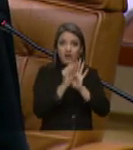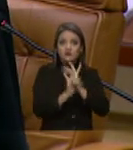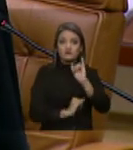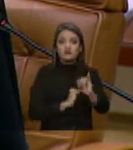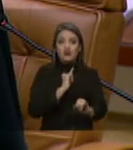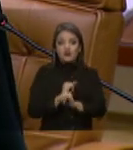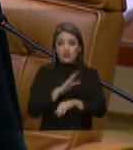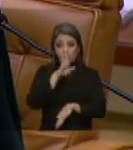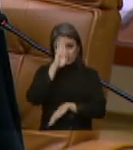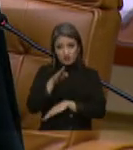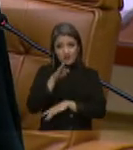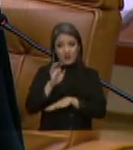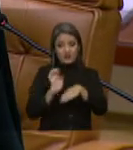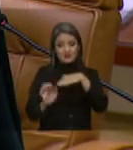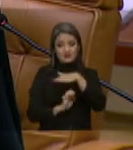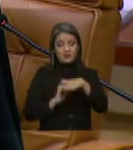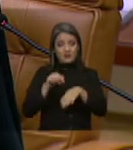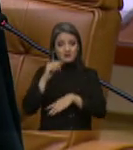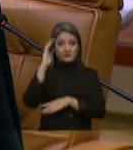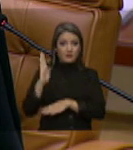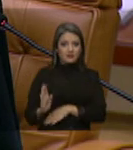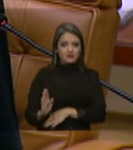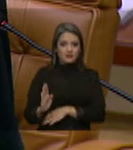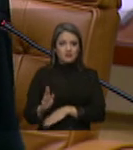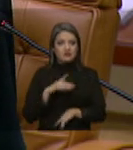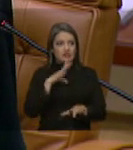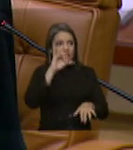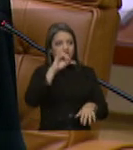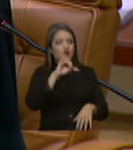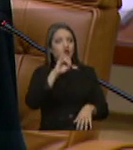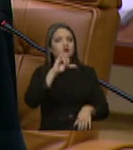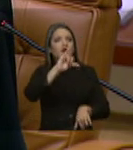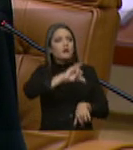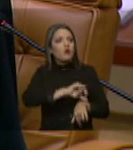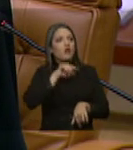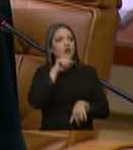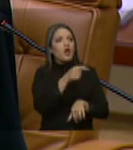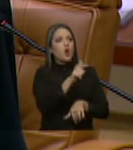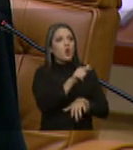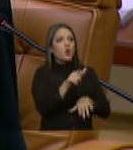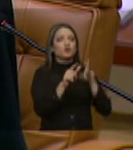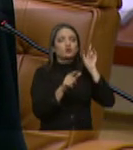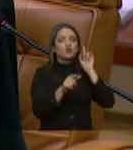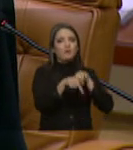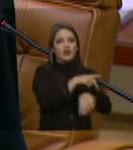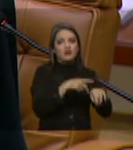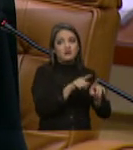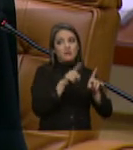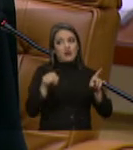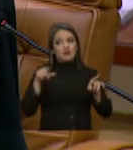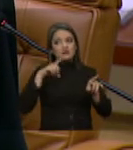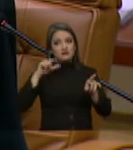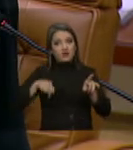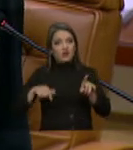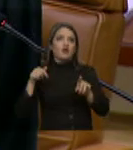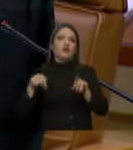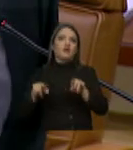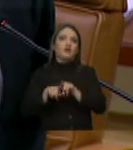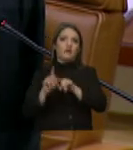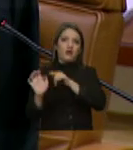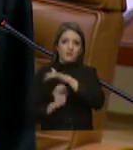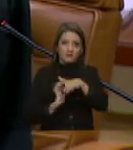empresas brasileiras subsidiárias de empresas estrangeiras quando constituídas sobre as leis brasileiras e sediadas no Brasil